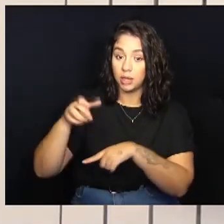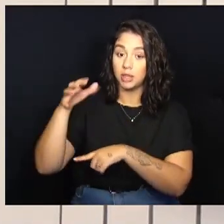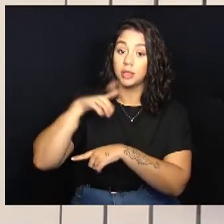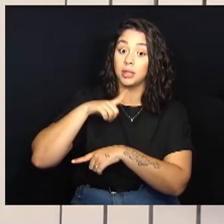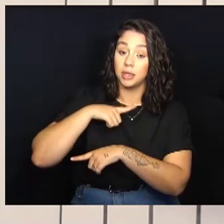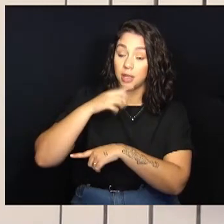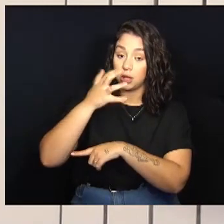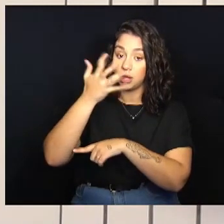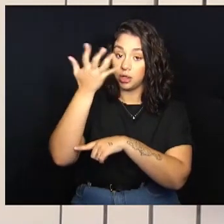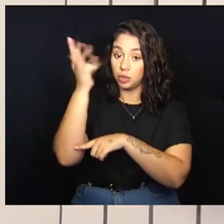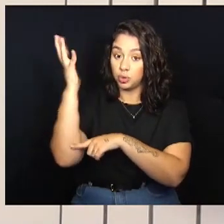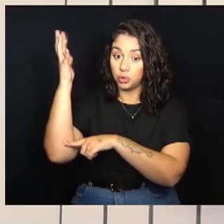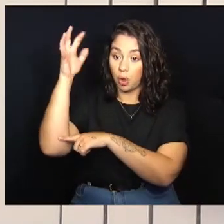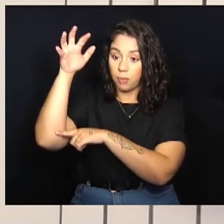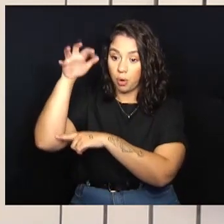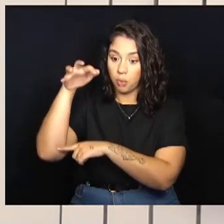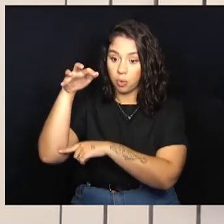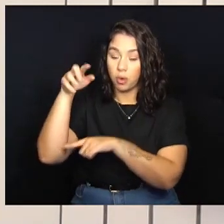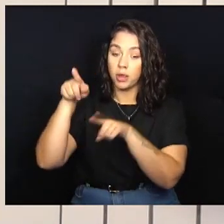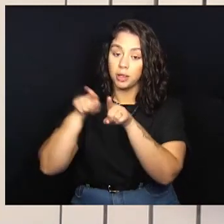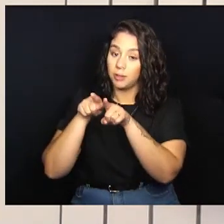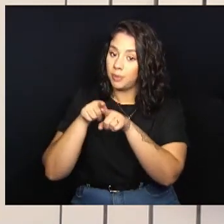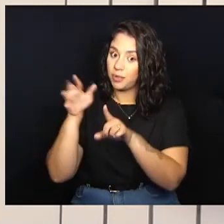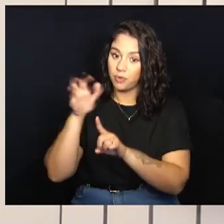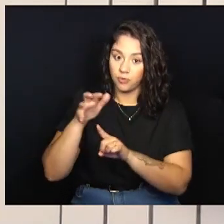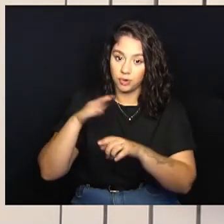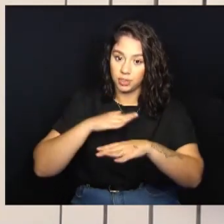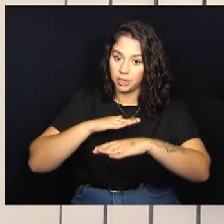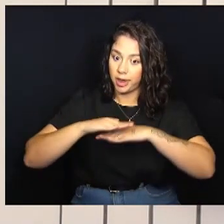não interfira no calçamento. Confira.